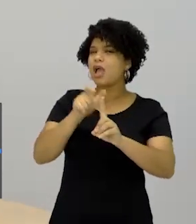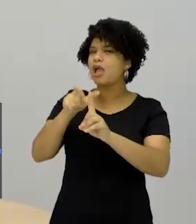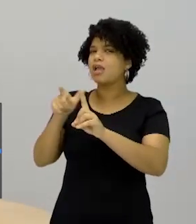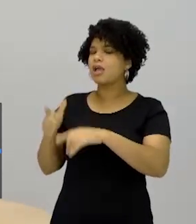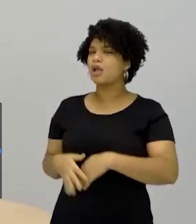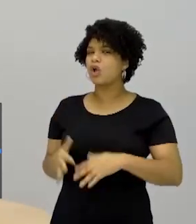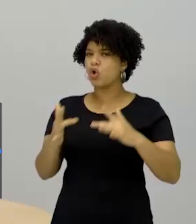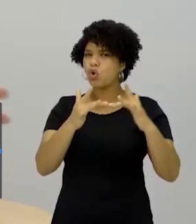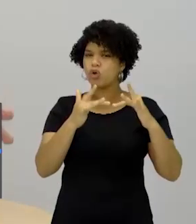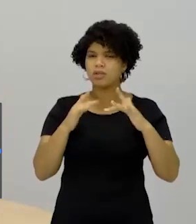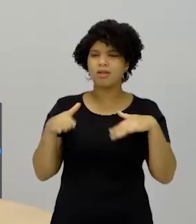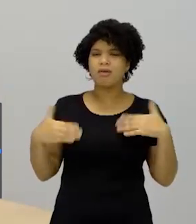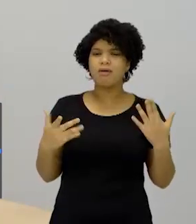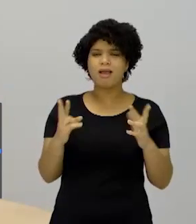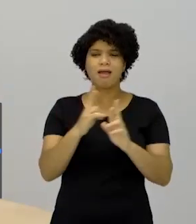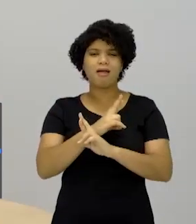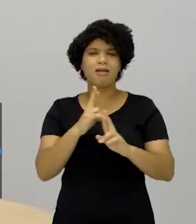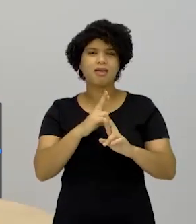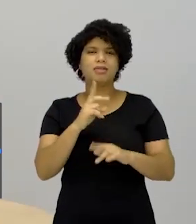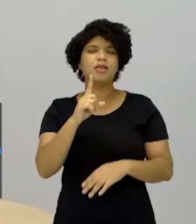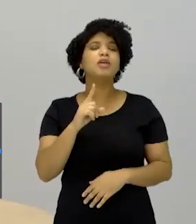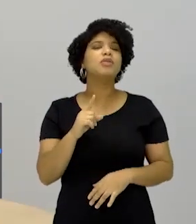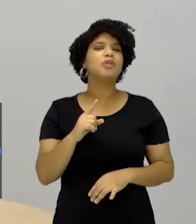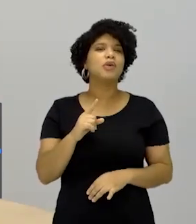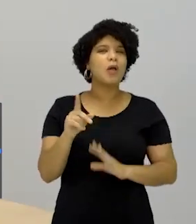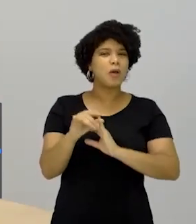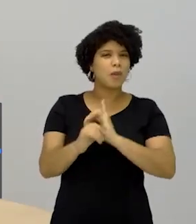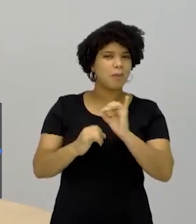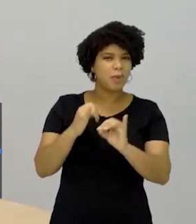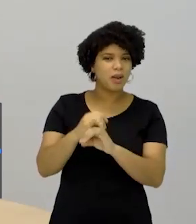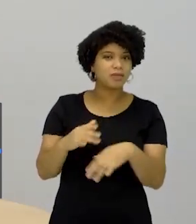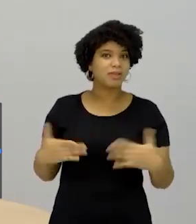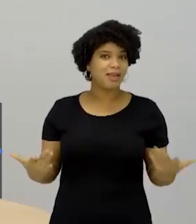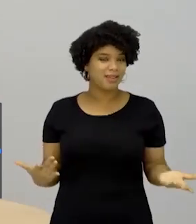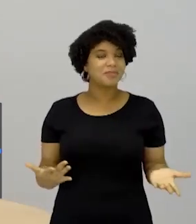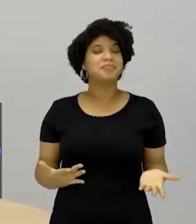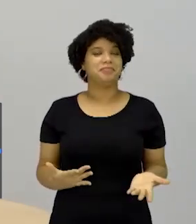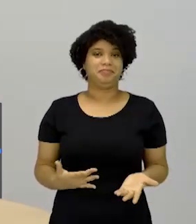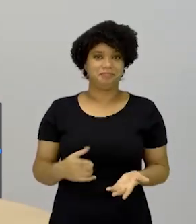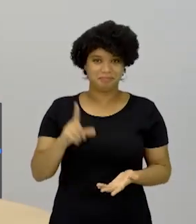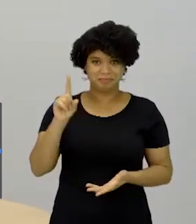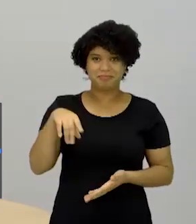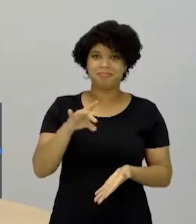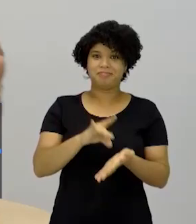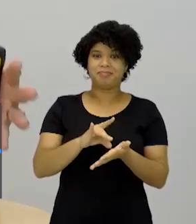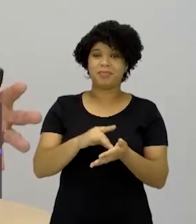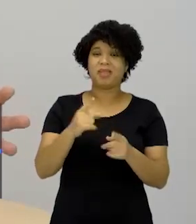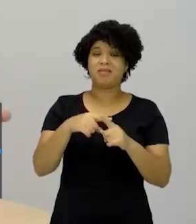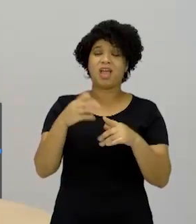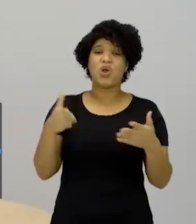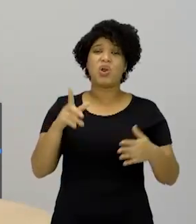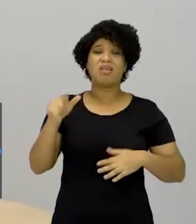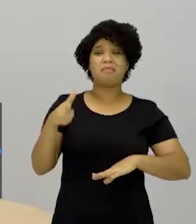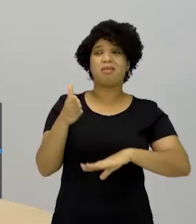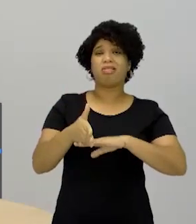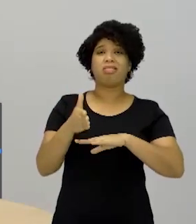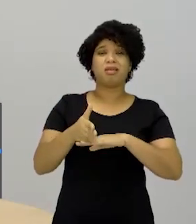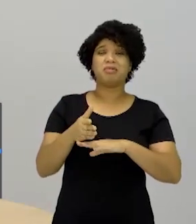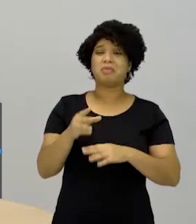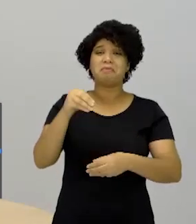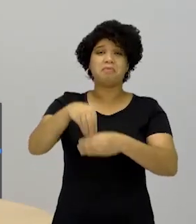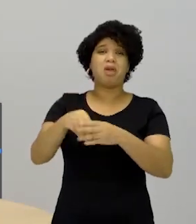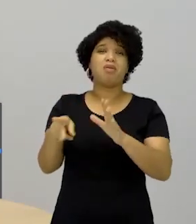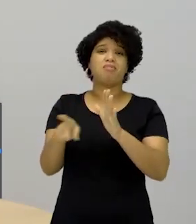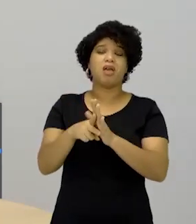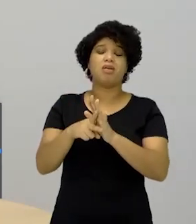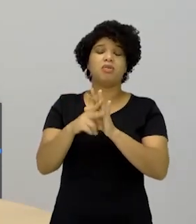de contato, relacionamento virtual você está fazendo? Hoje em dia isso é muito mais verdadeiro nessa modernidade líquida na qual estamos inseridos